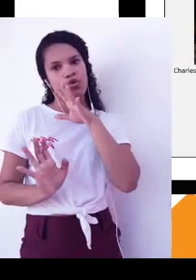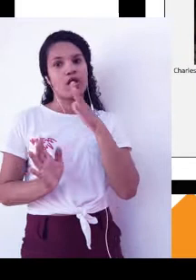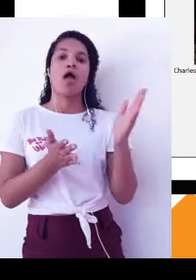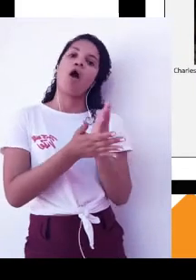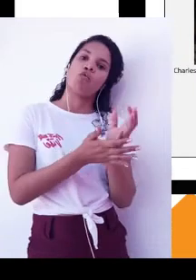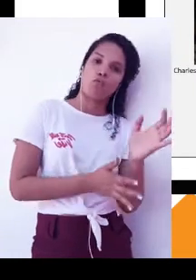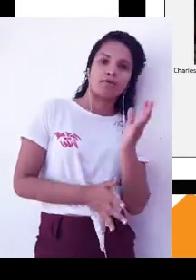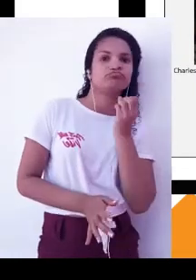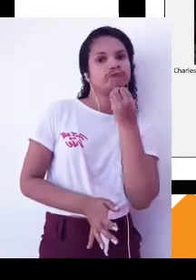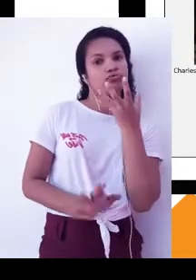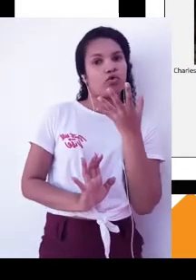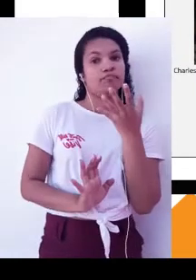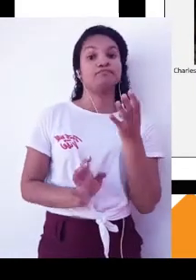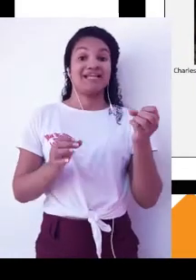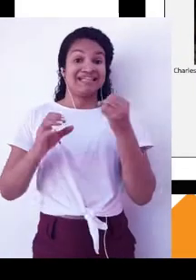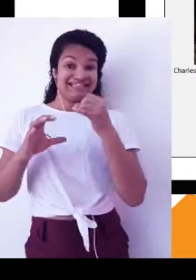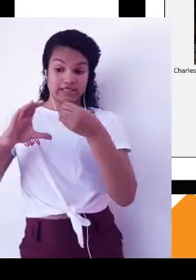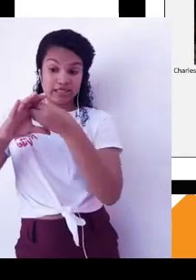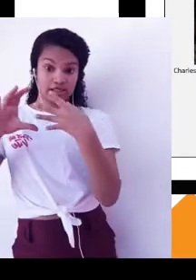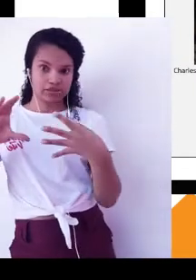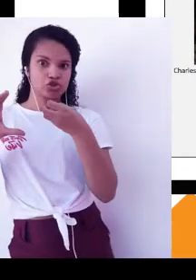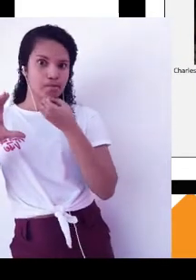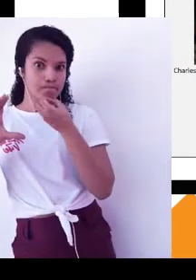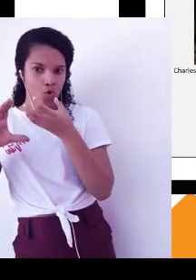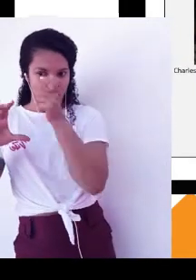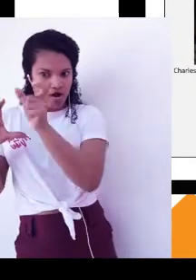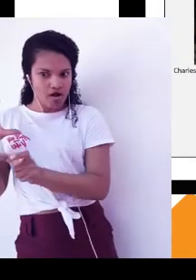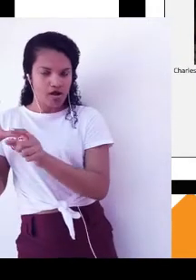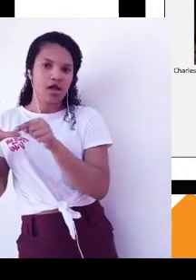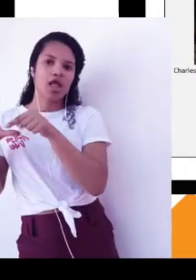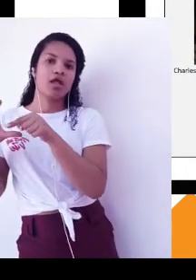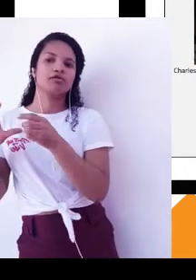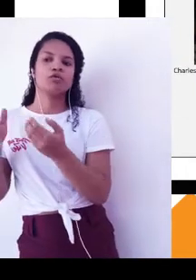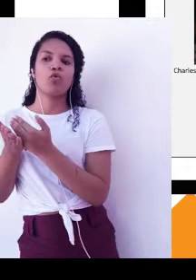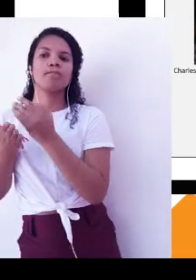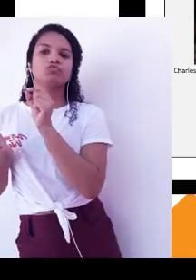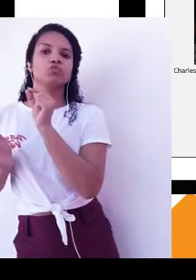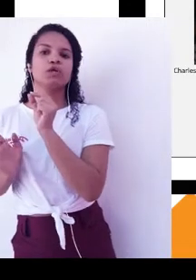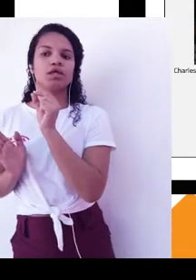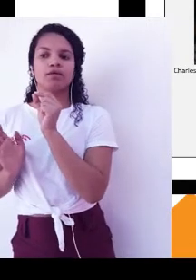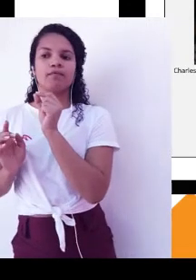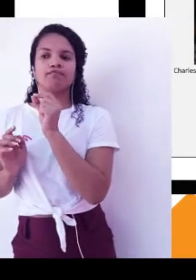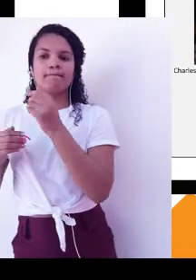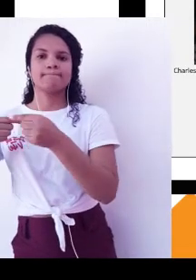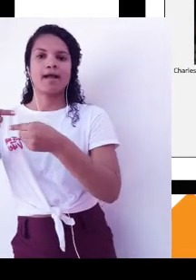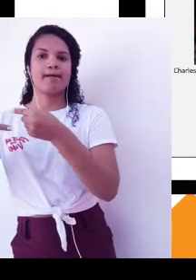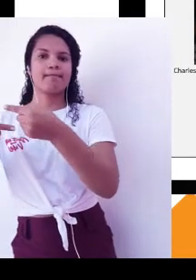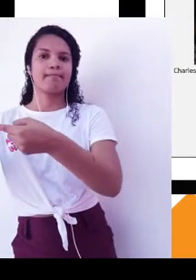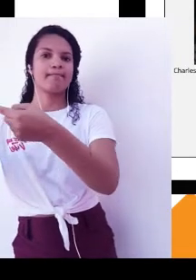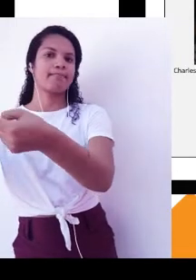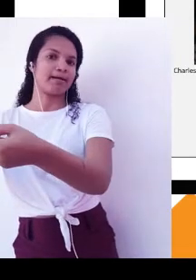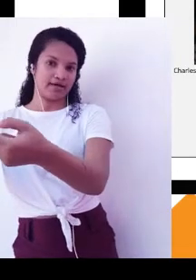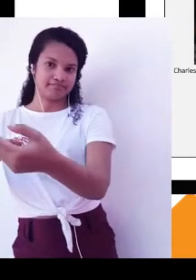são vantajosas. Portadores de características vantajosas passam essas características, essas variações